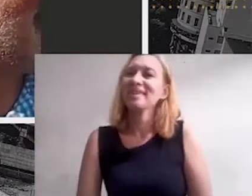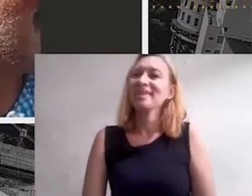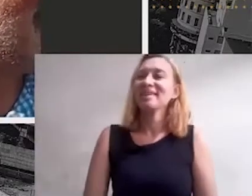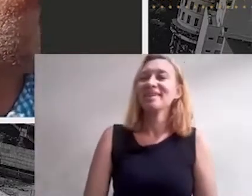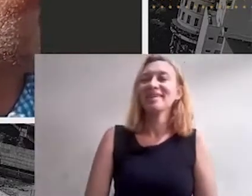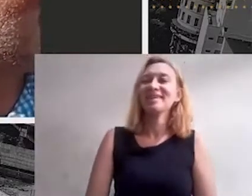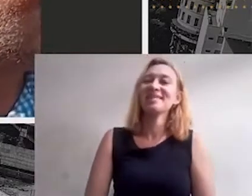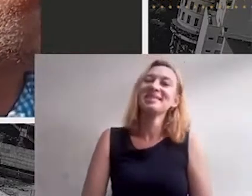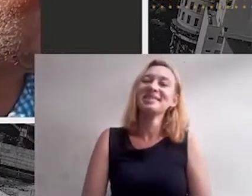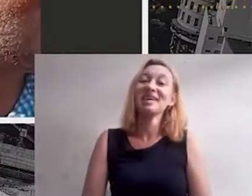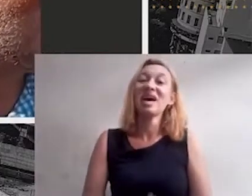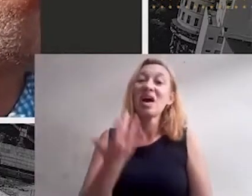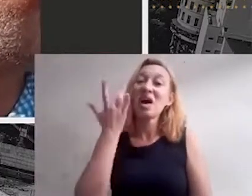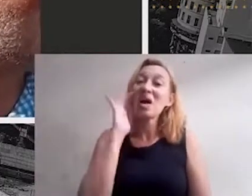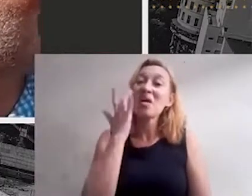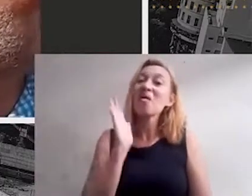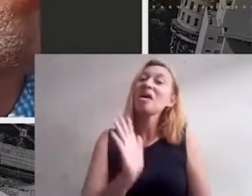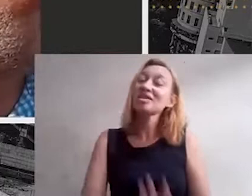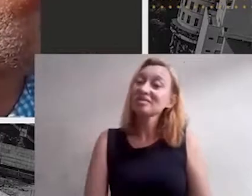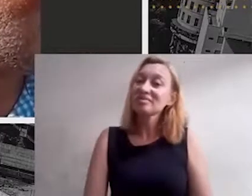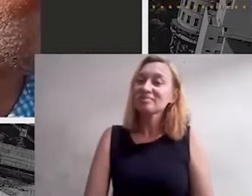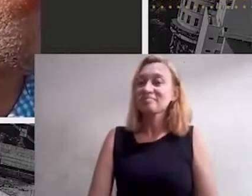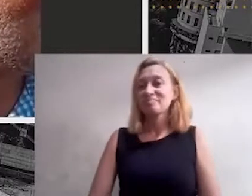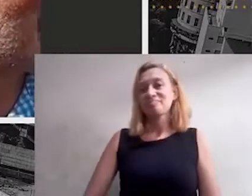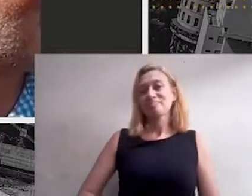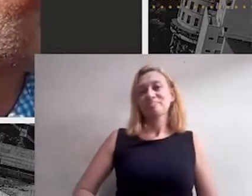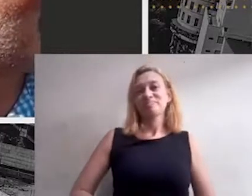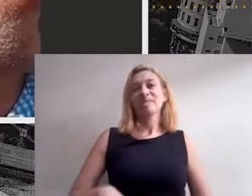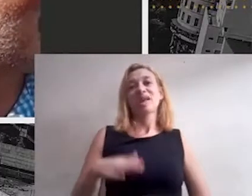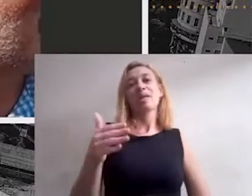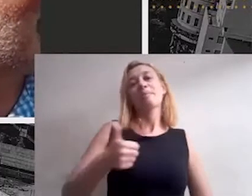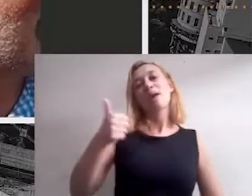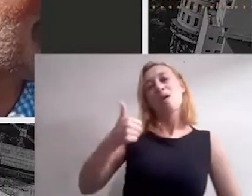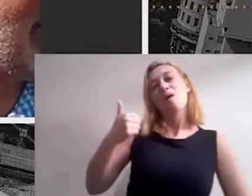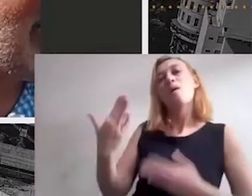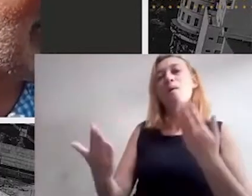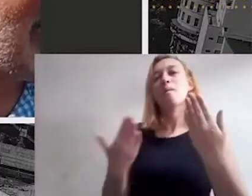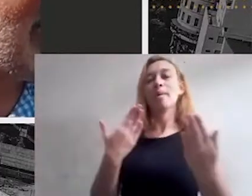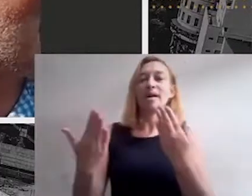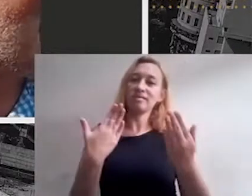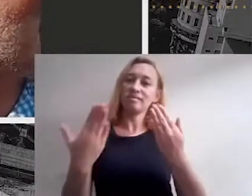eu acho que talvez a melhor comparação seja assim,